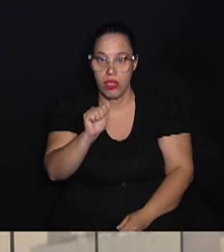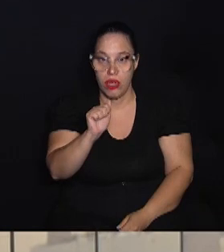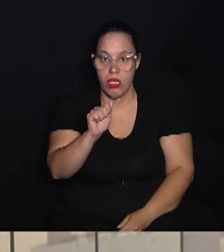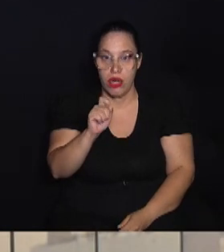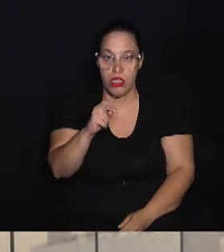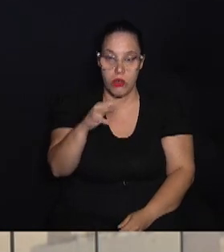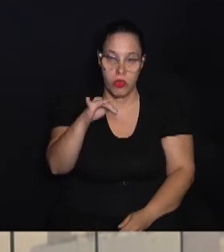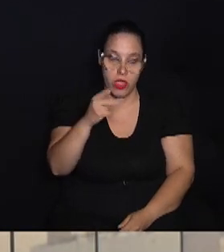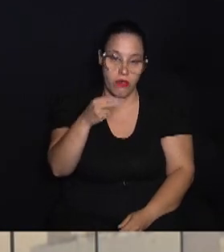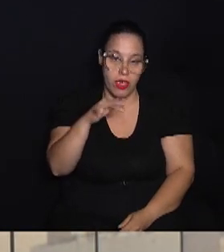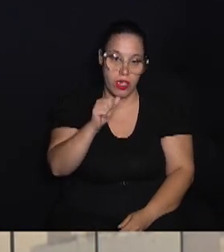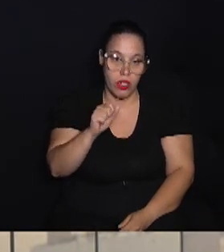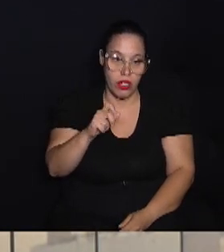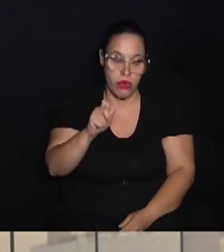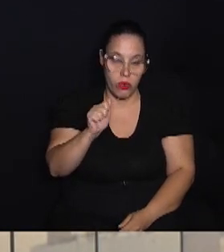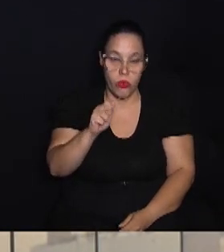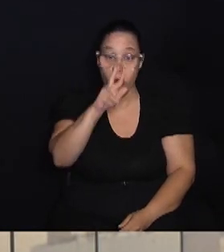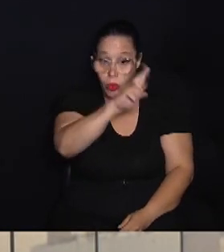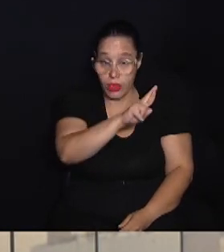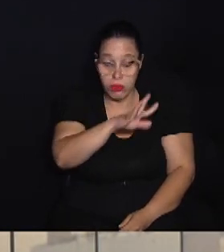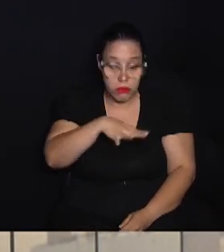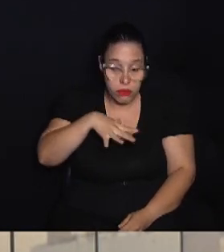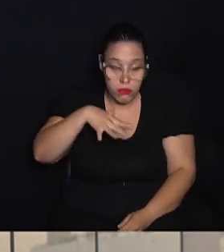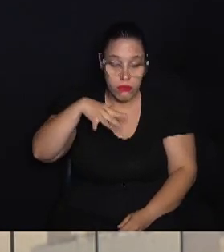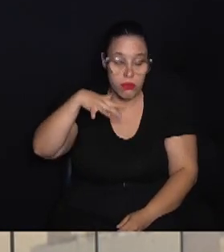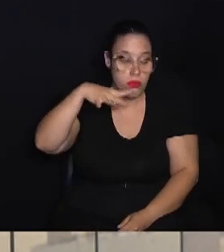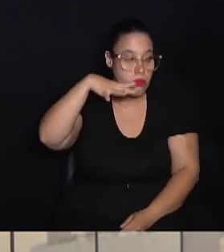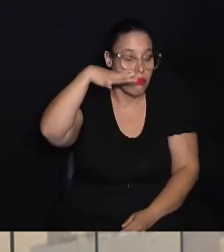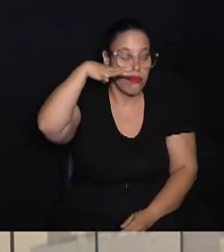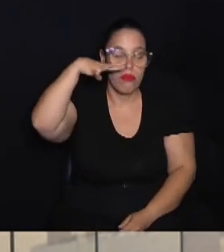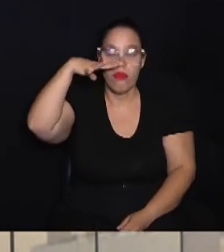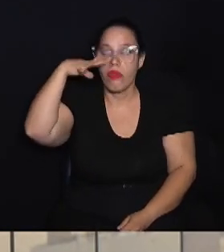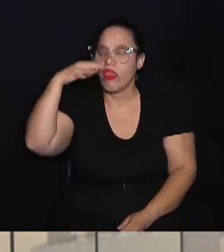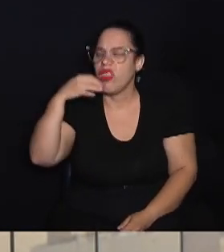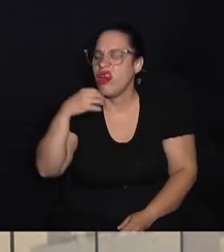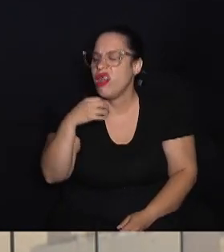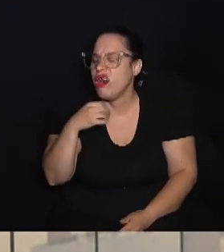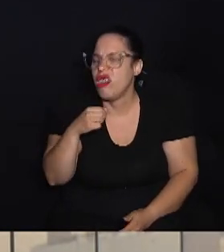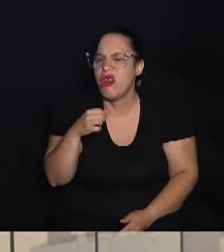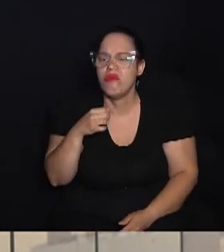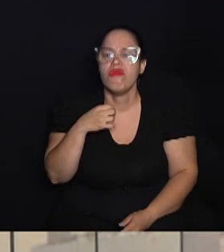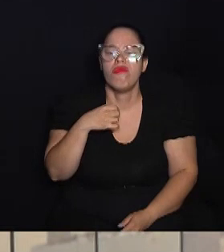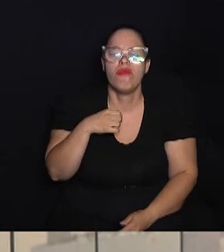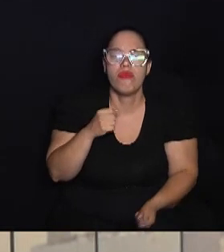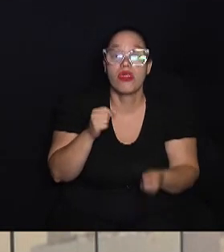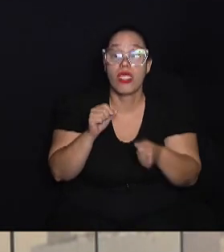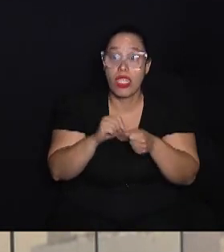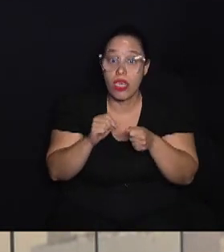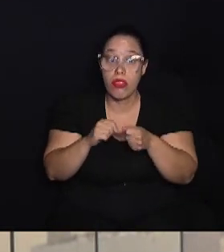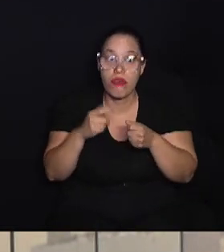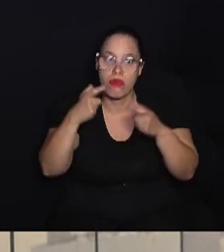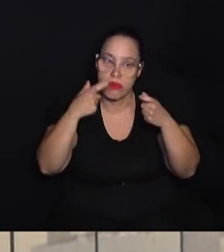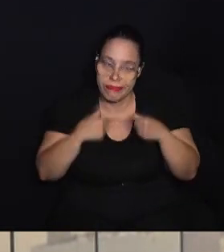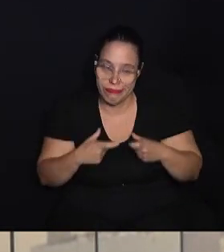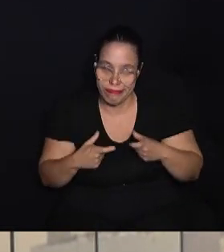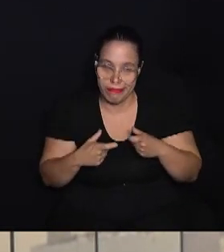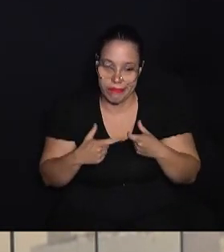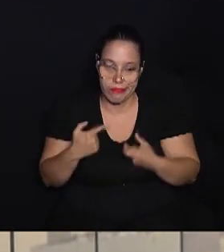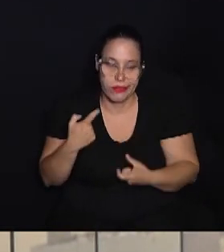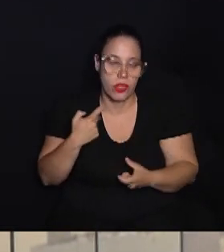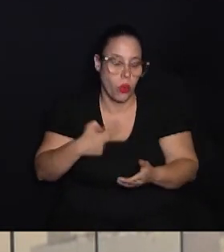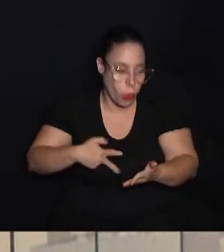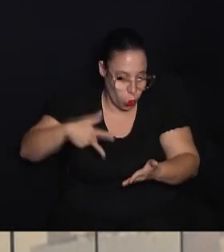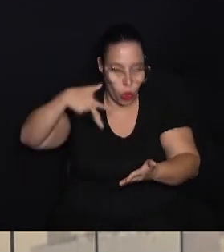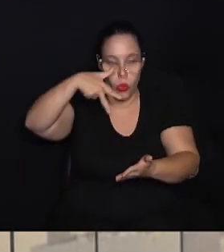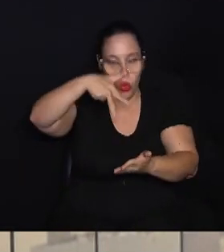ar que nós respiramos, né? Então a gente está envolvido em tudo isso. A gente faz parte, sim, desse contexto. Então, essa questão de nos